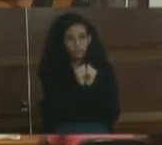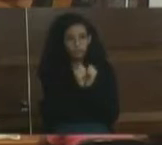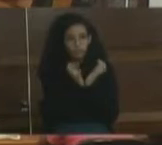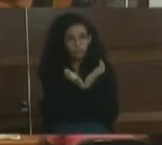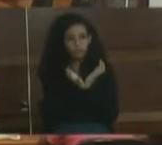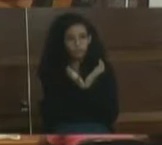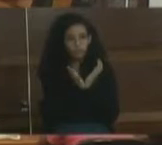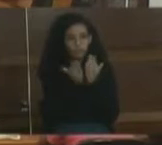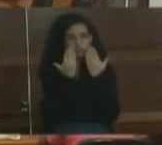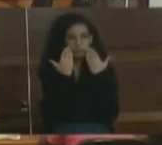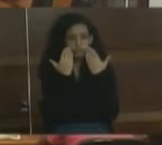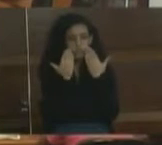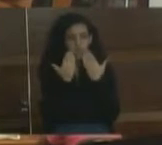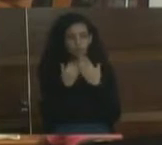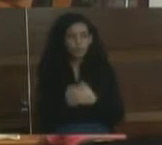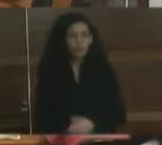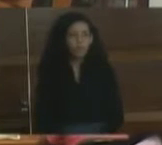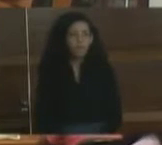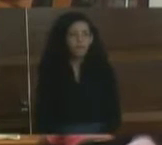que fará a apresentação